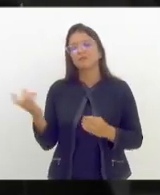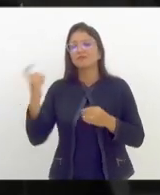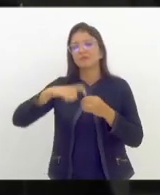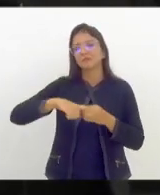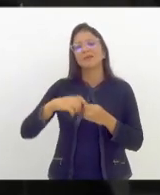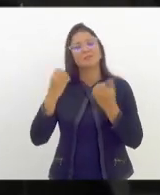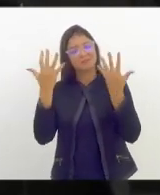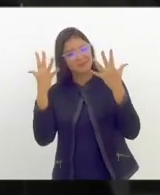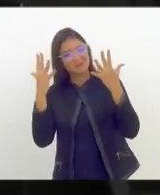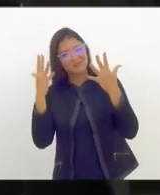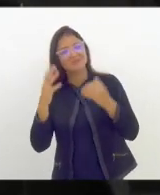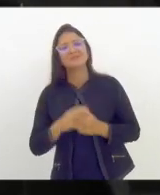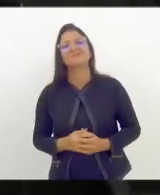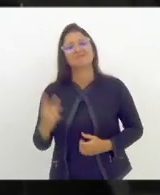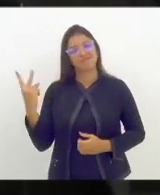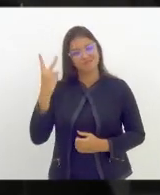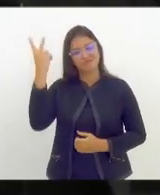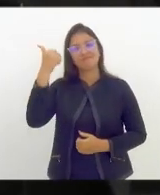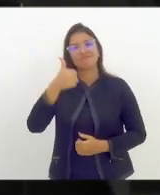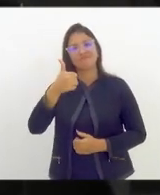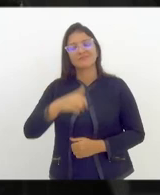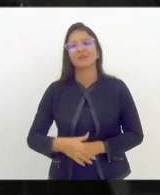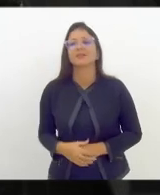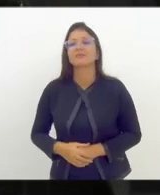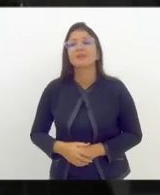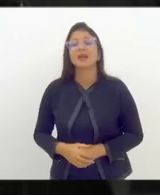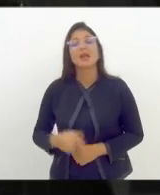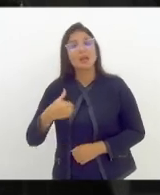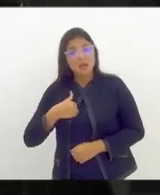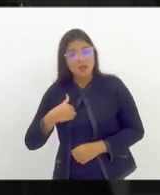vitória. Deputado Jair Bittencourt, eu quero apenas